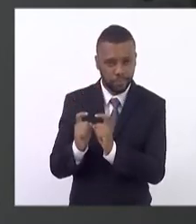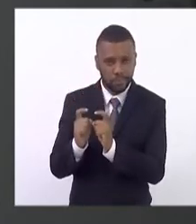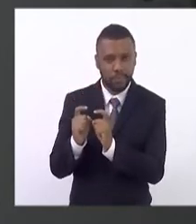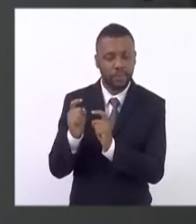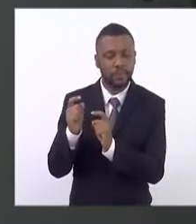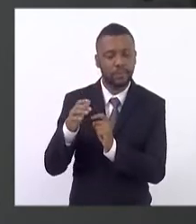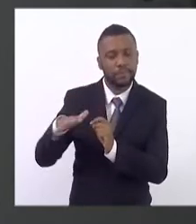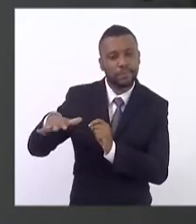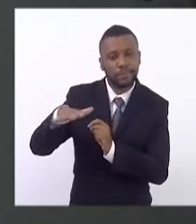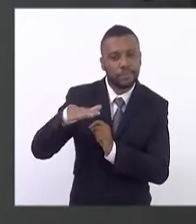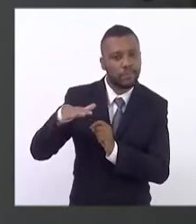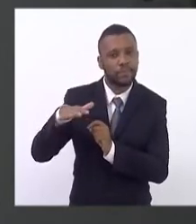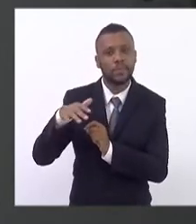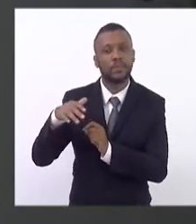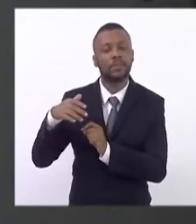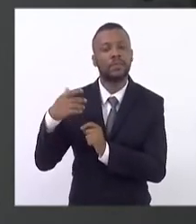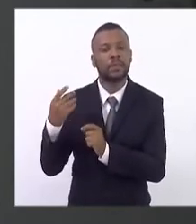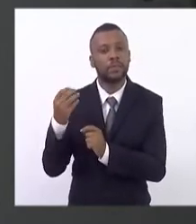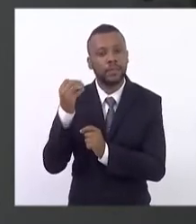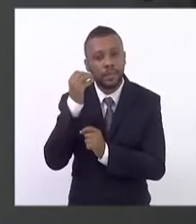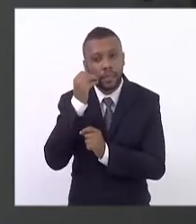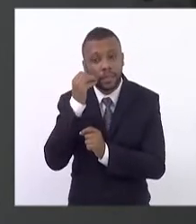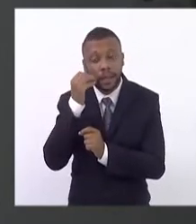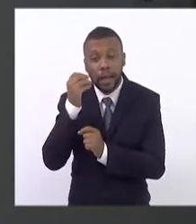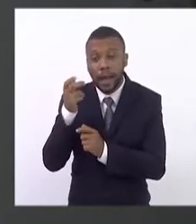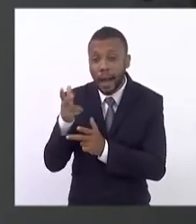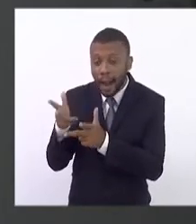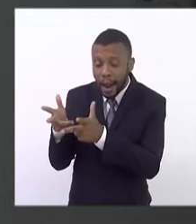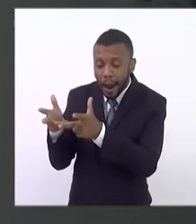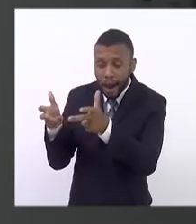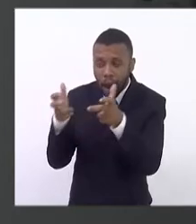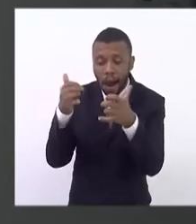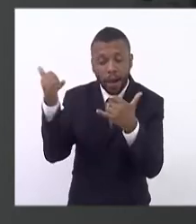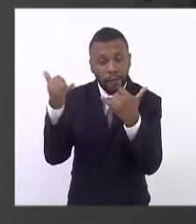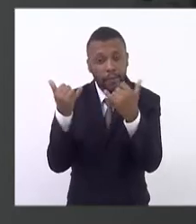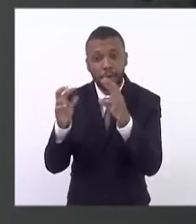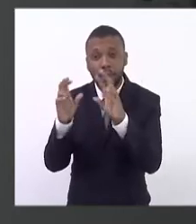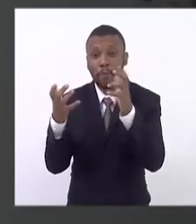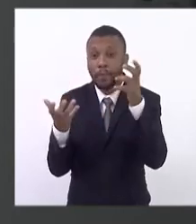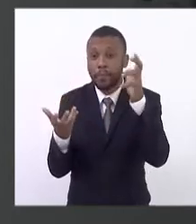a captação de tempo seco. Sim. Né? E